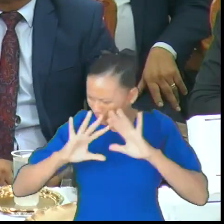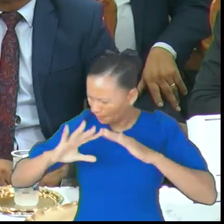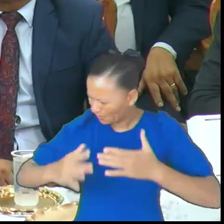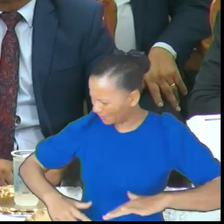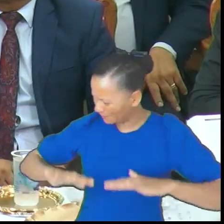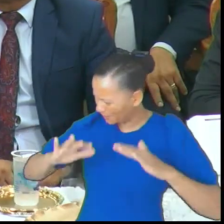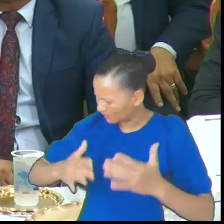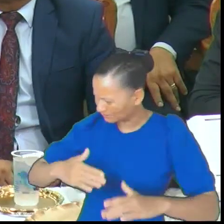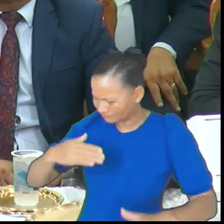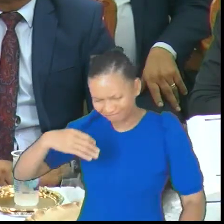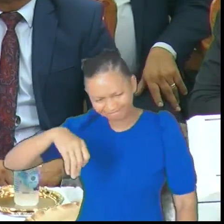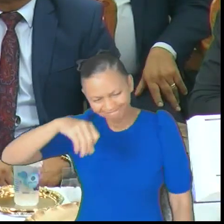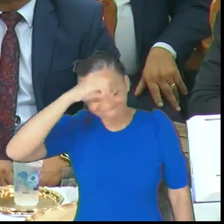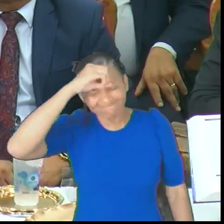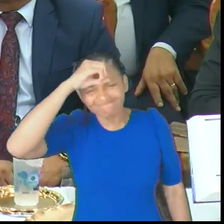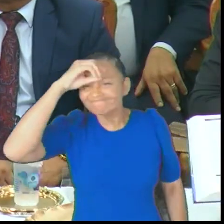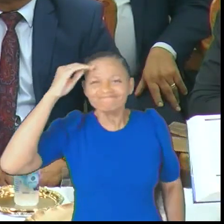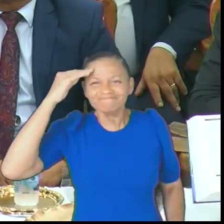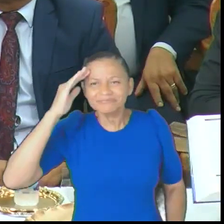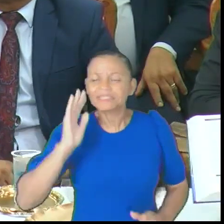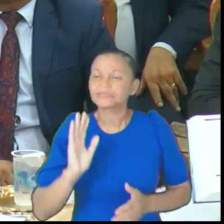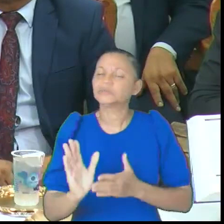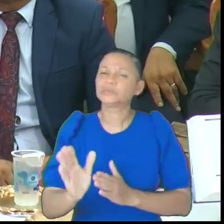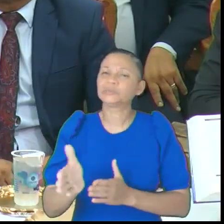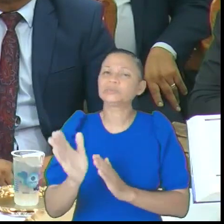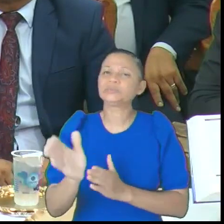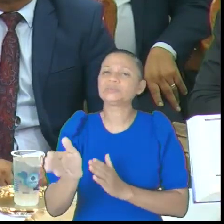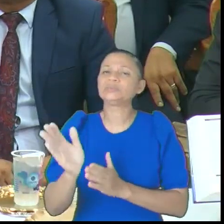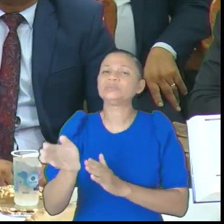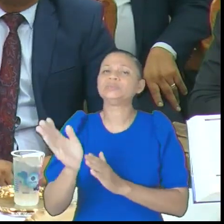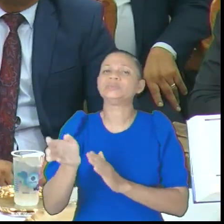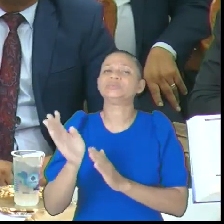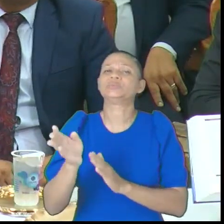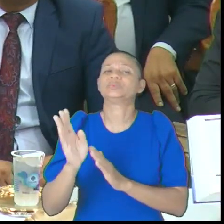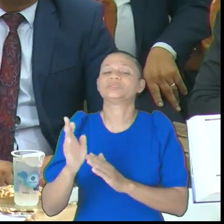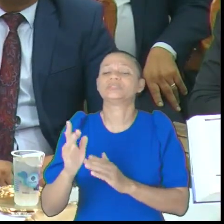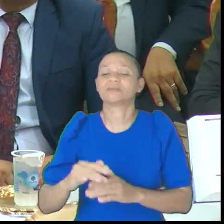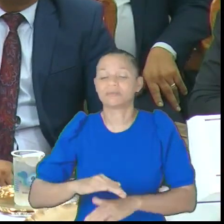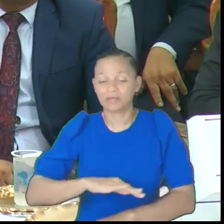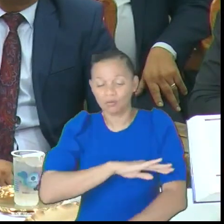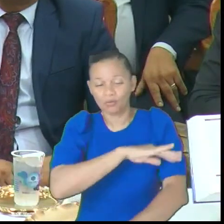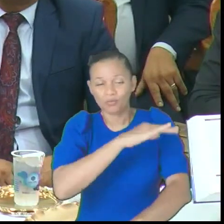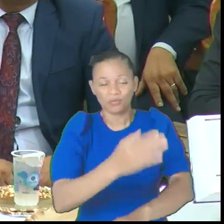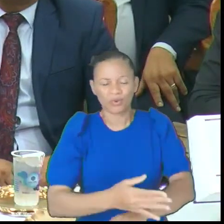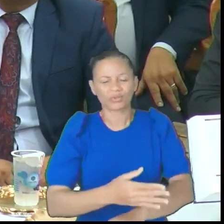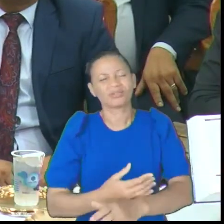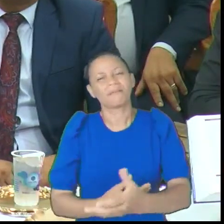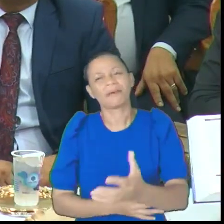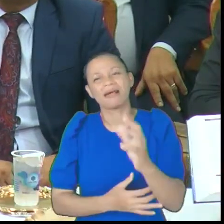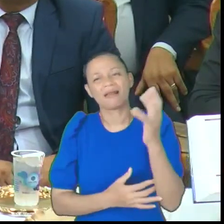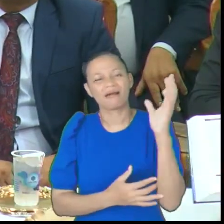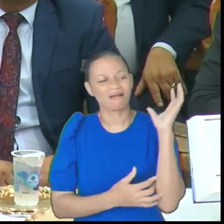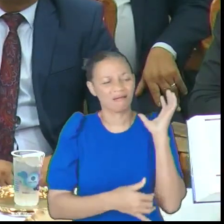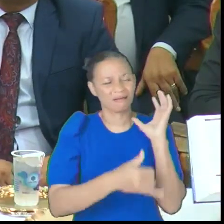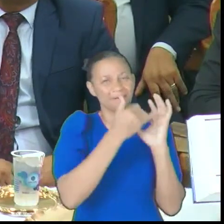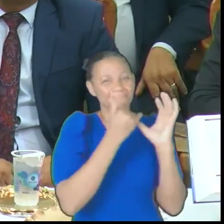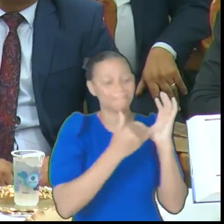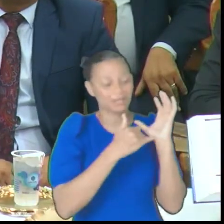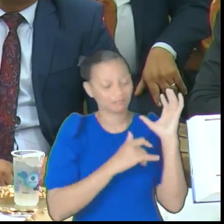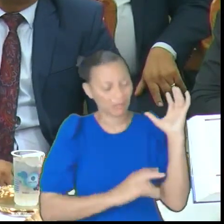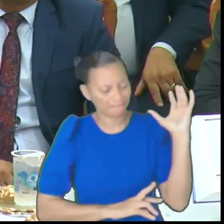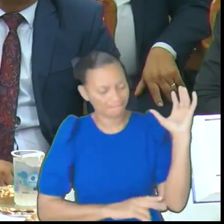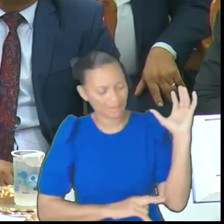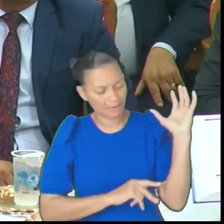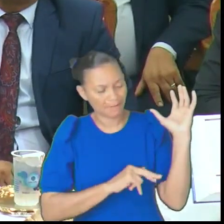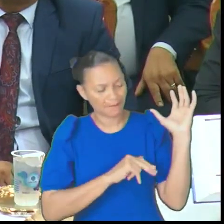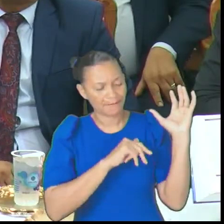entender bem, eles continuaram caminhando rumo ao Monte das Oliveiras. No cume do monte,